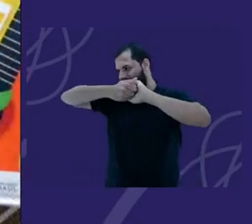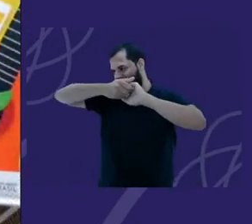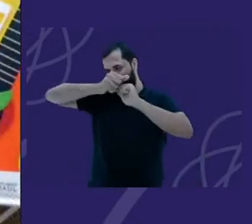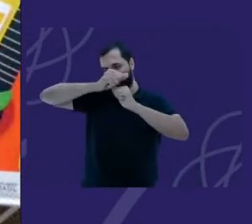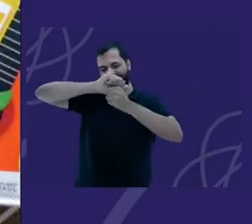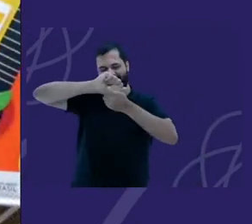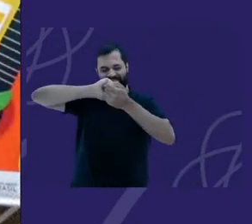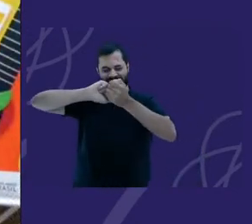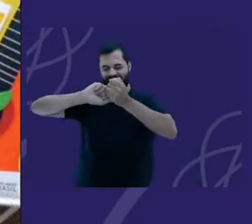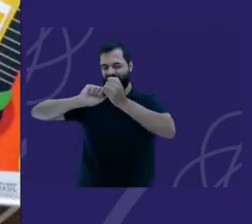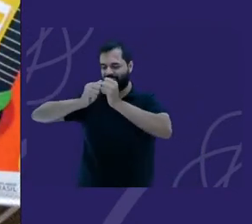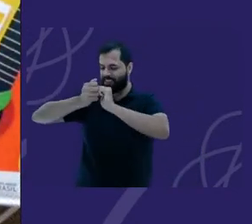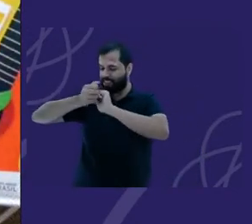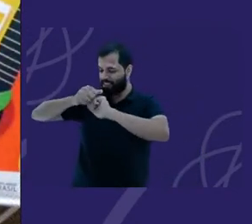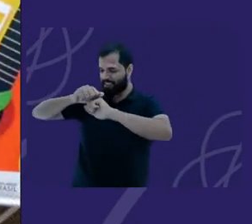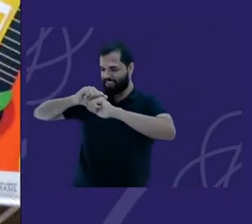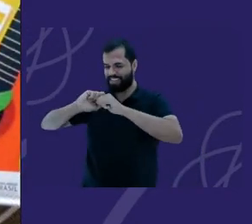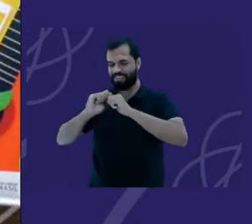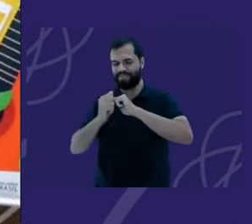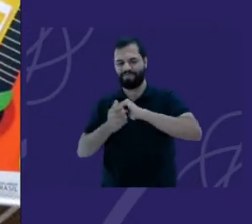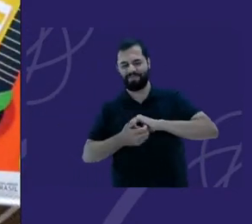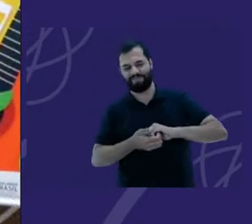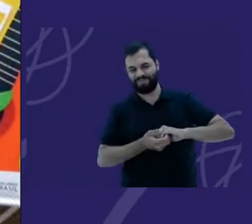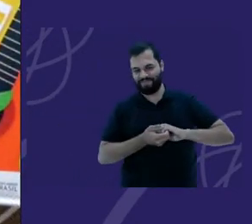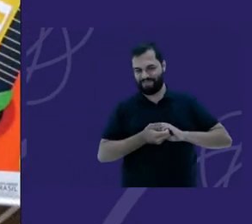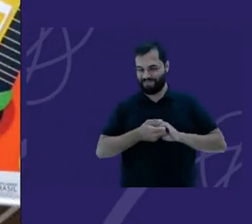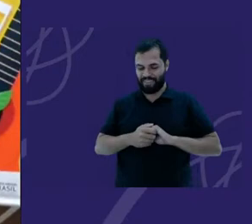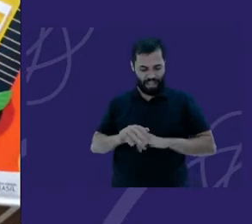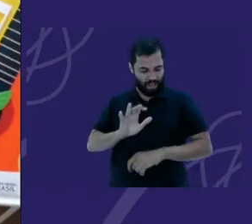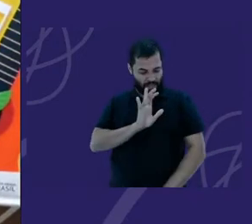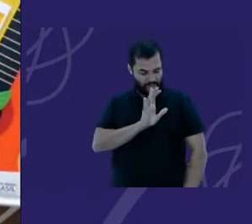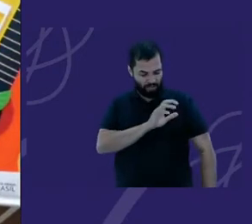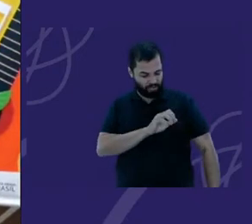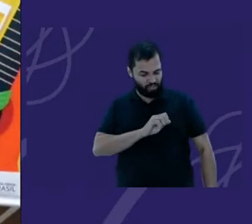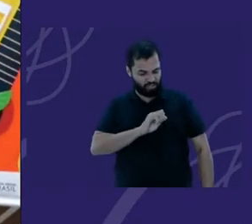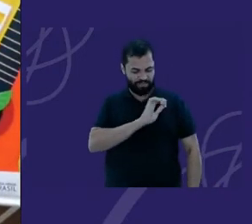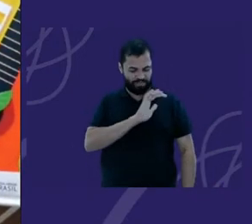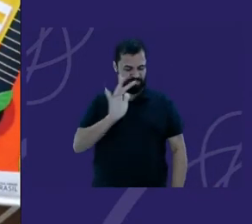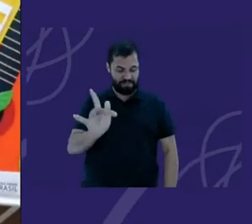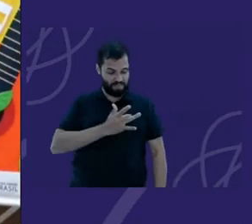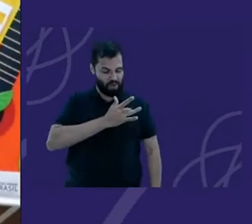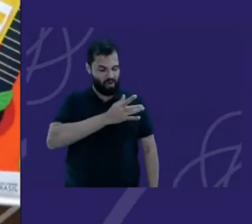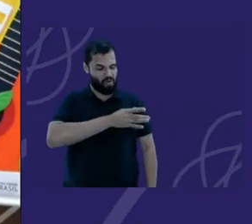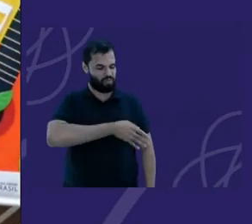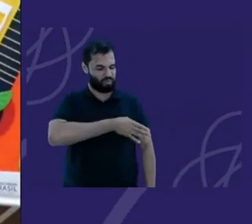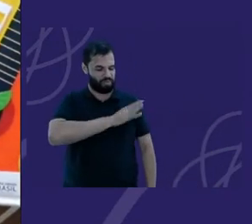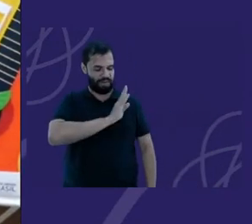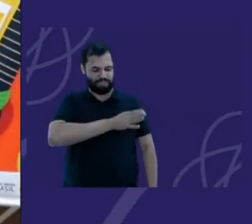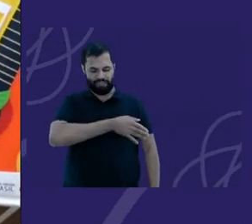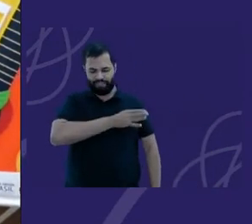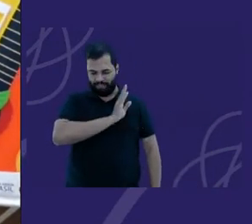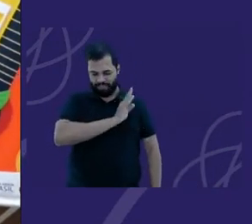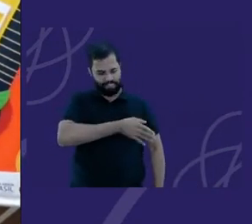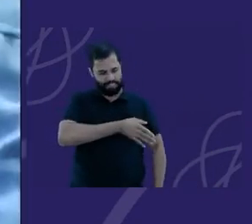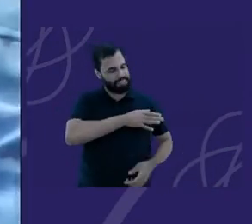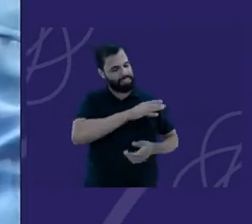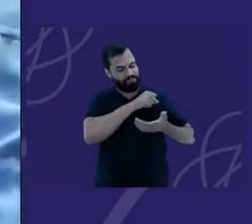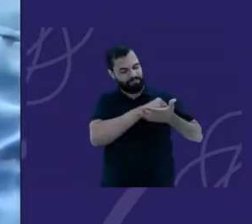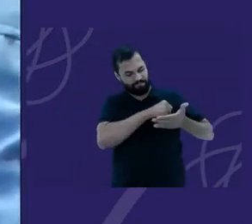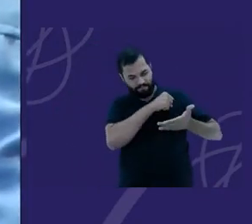teus. Vou matar essa paixão que me devora